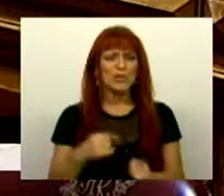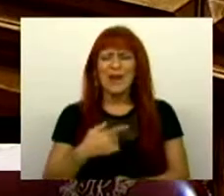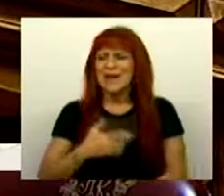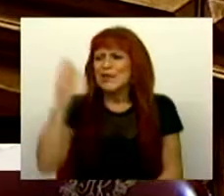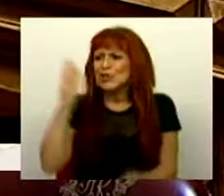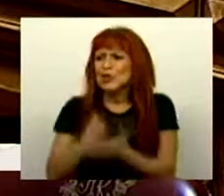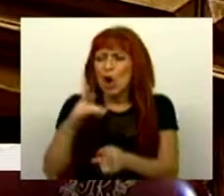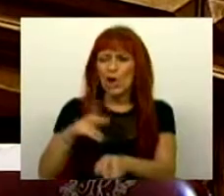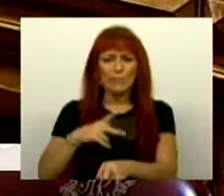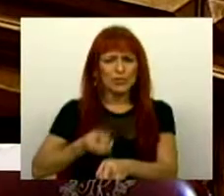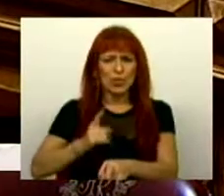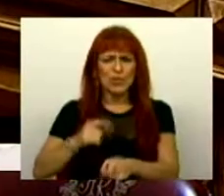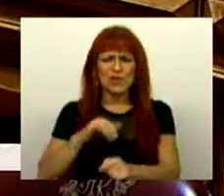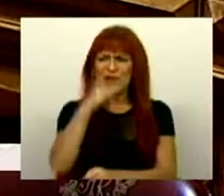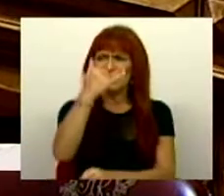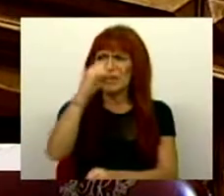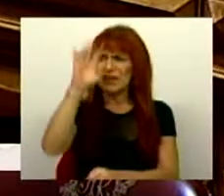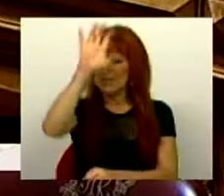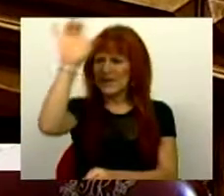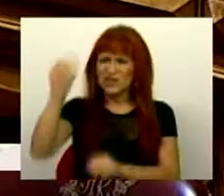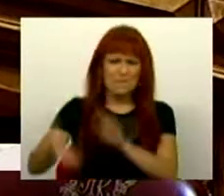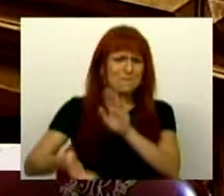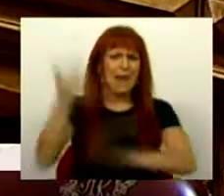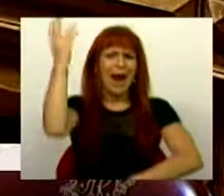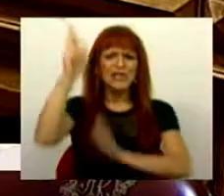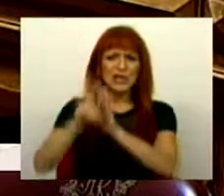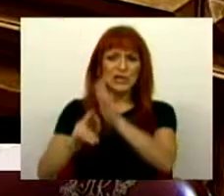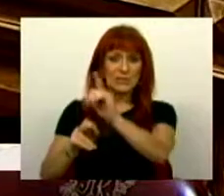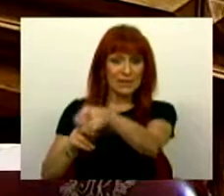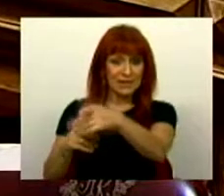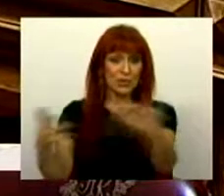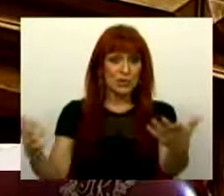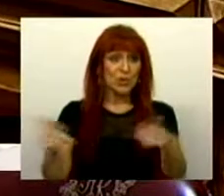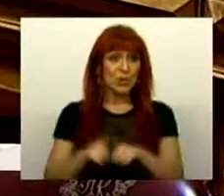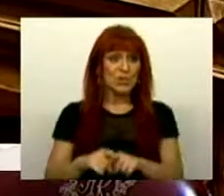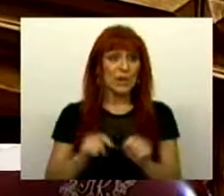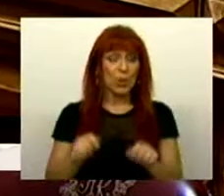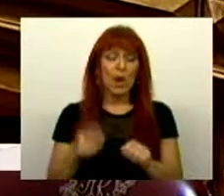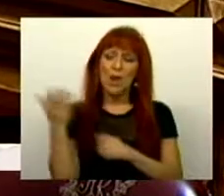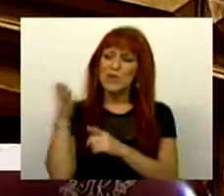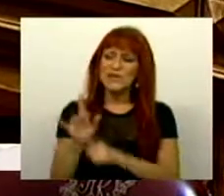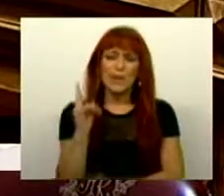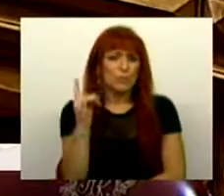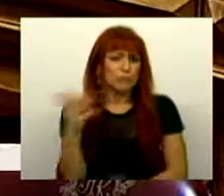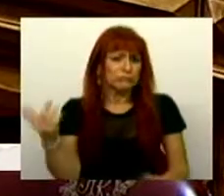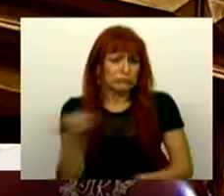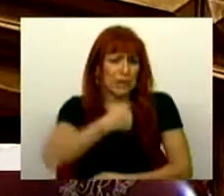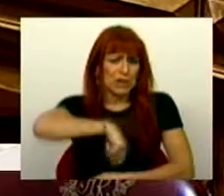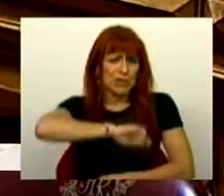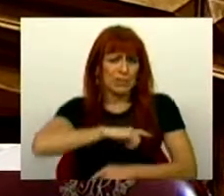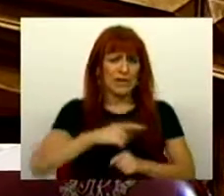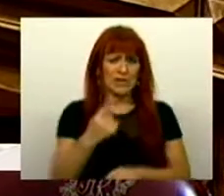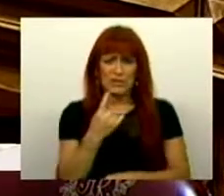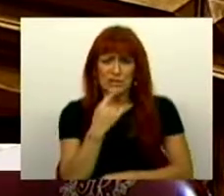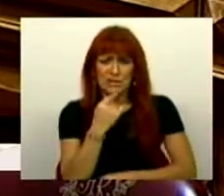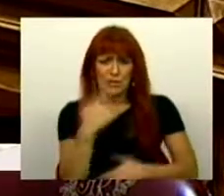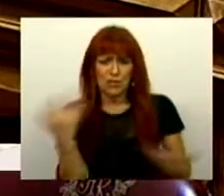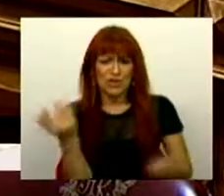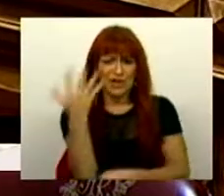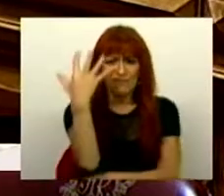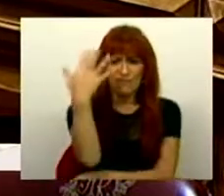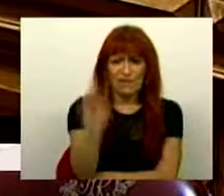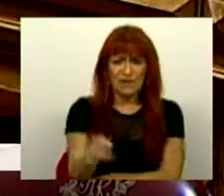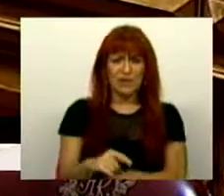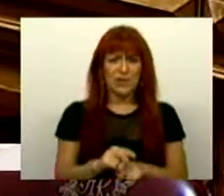Portugal. Mais de 20 países têm esse regime, só para dar um exemplo, Espanha, Reino Unido,